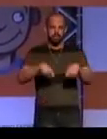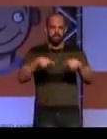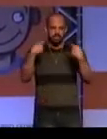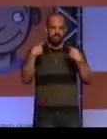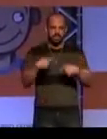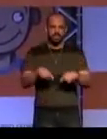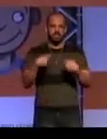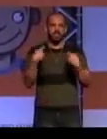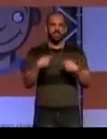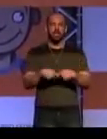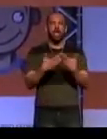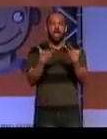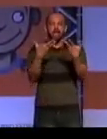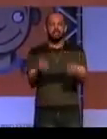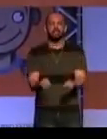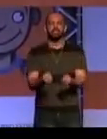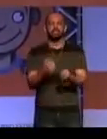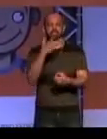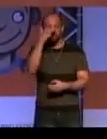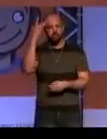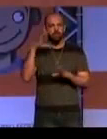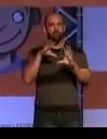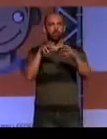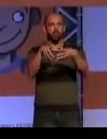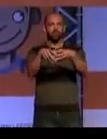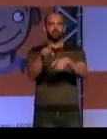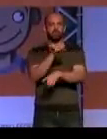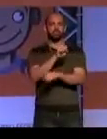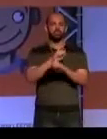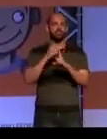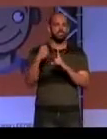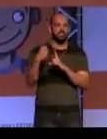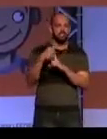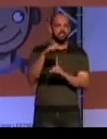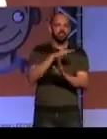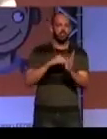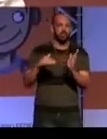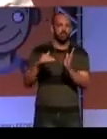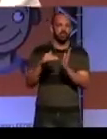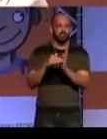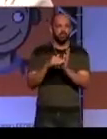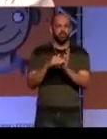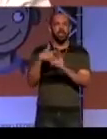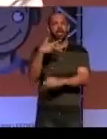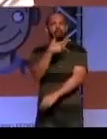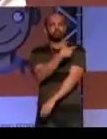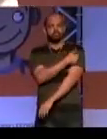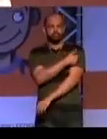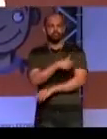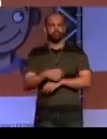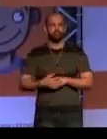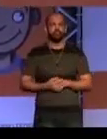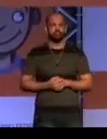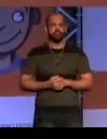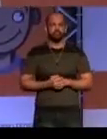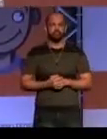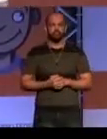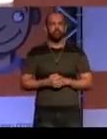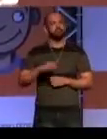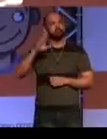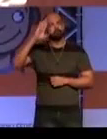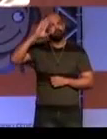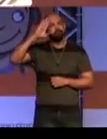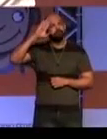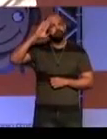ter adesão da população, da sociedade como um todo, à imunização. Total